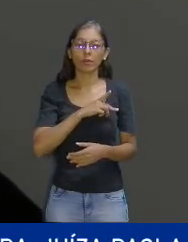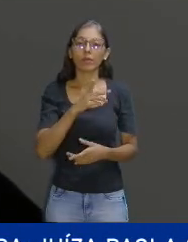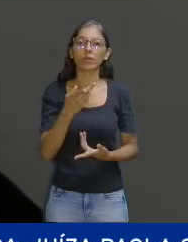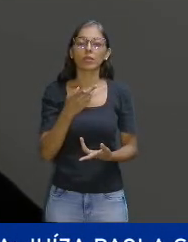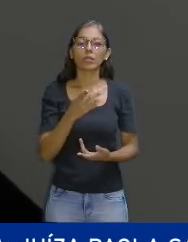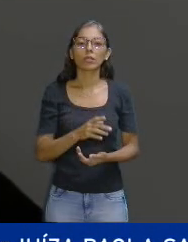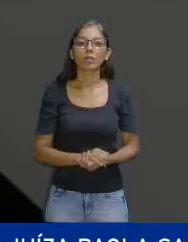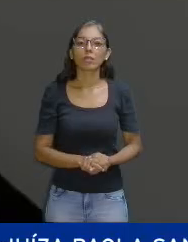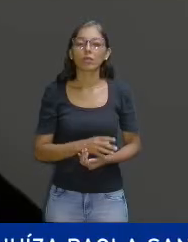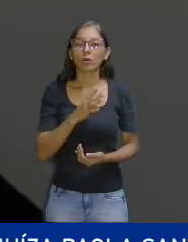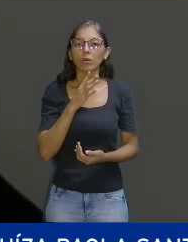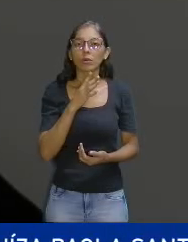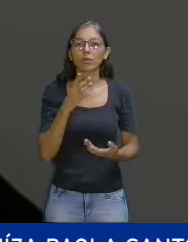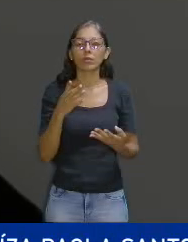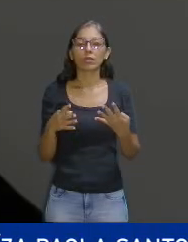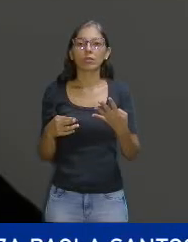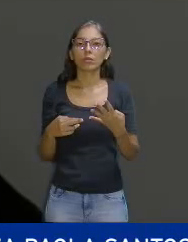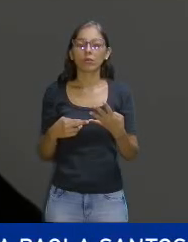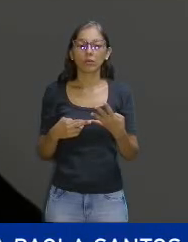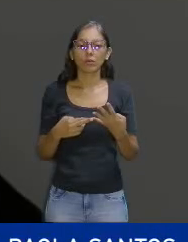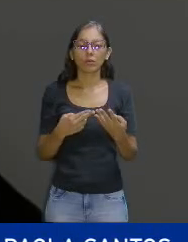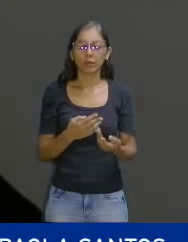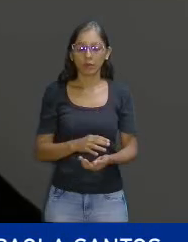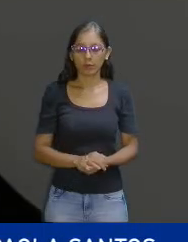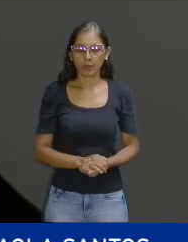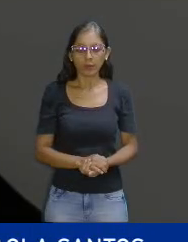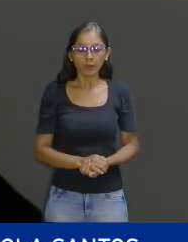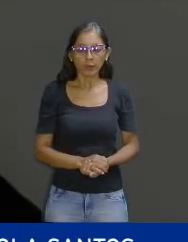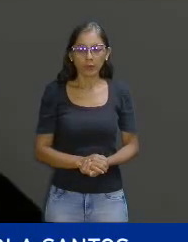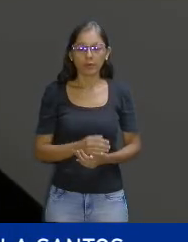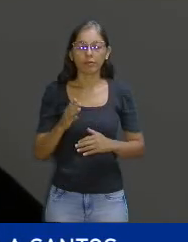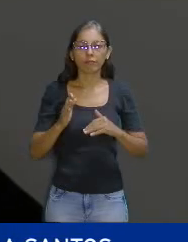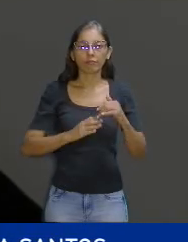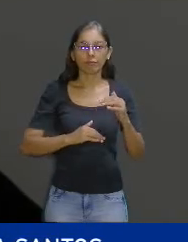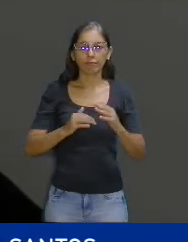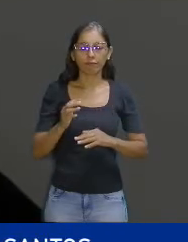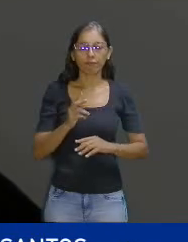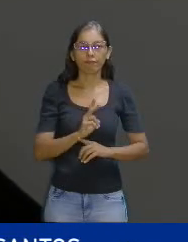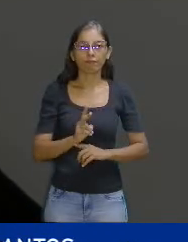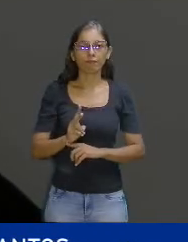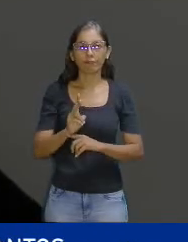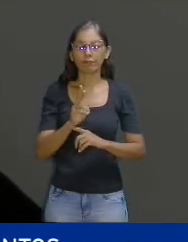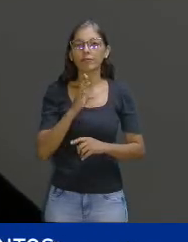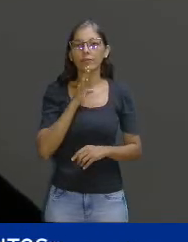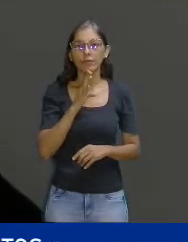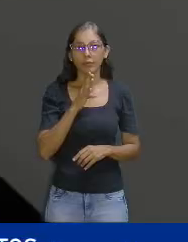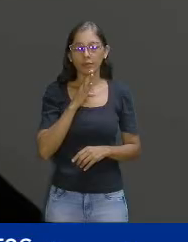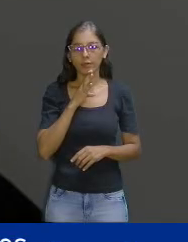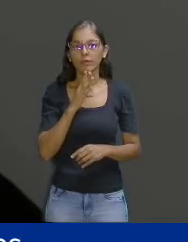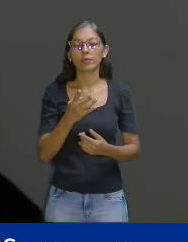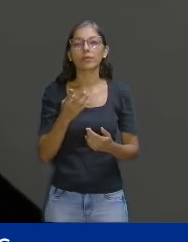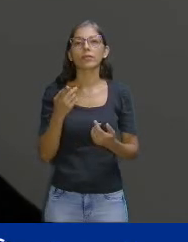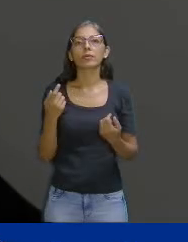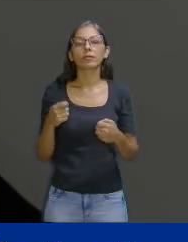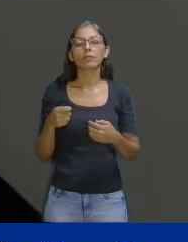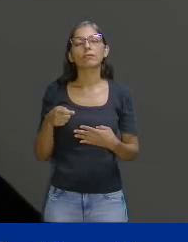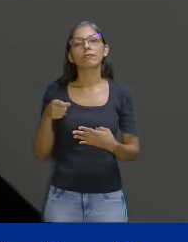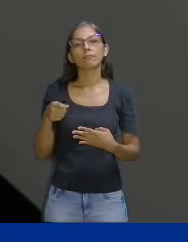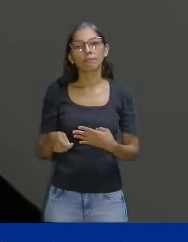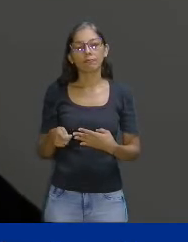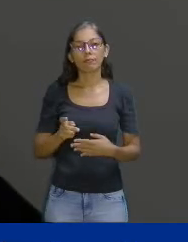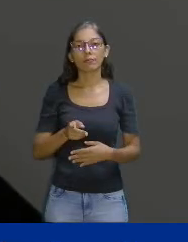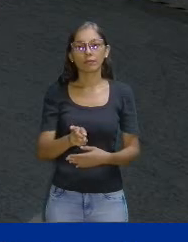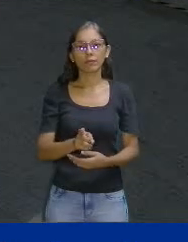não provimento do recurso. A Procuradoria Regional Eleitoral também opinou pelo conhecimento e manutenção da sentença. É o